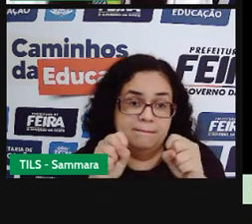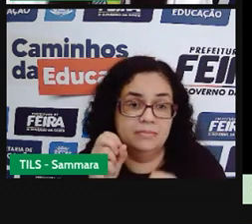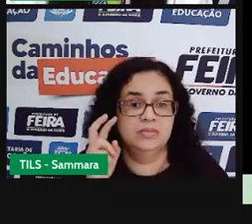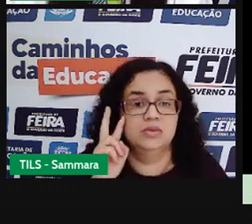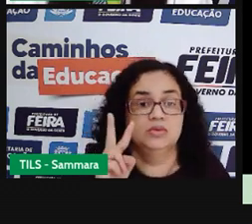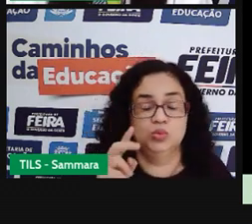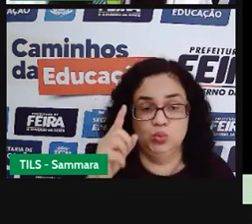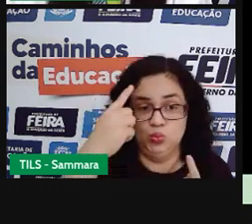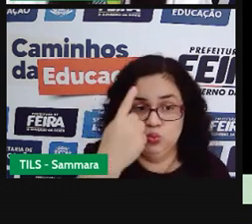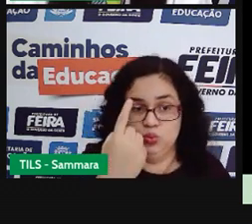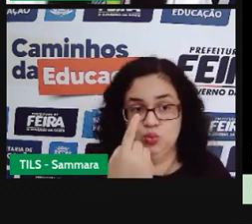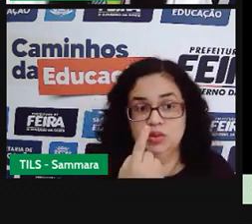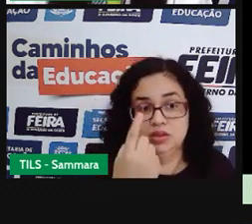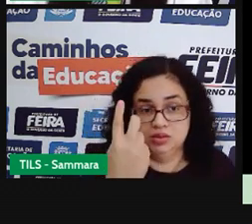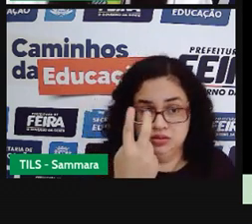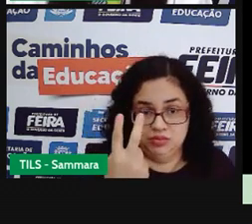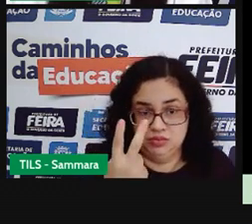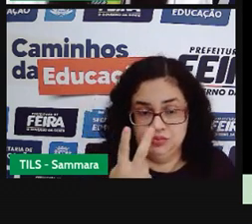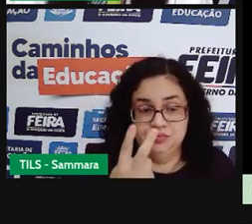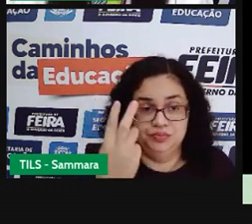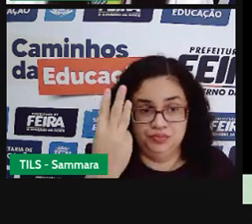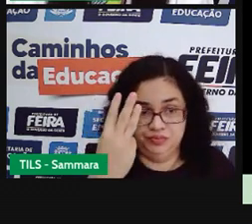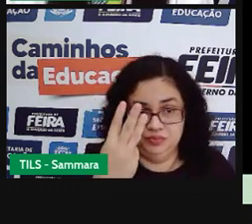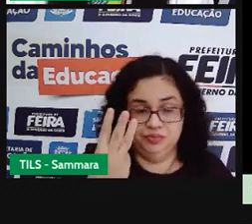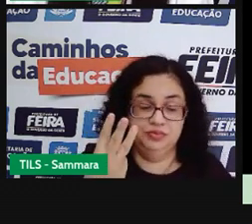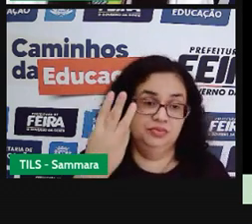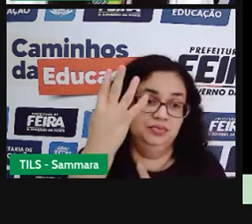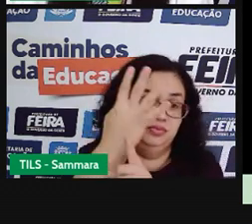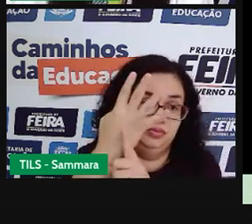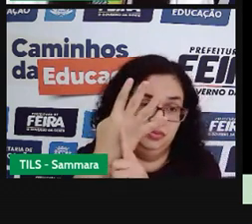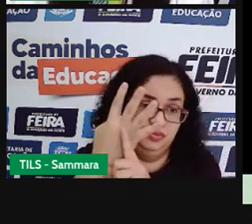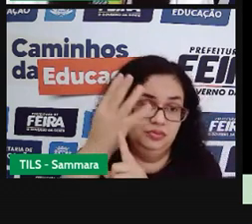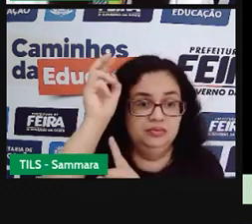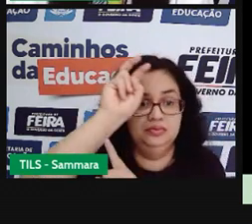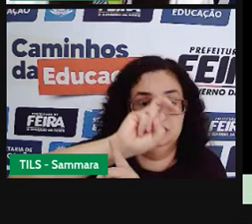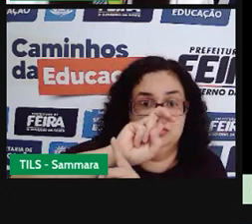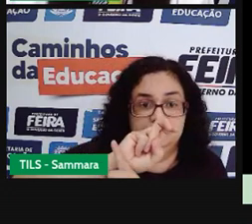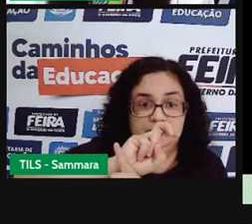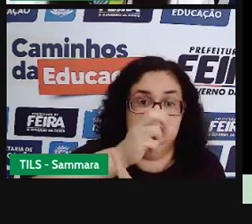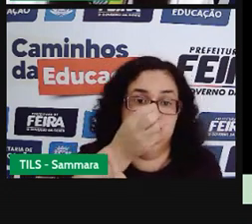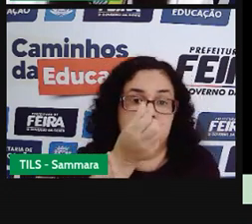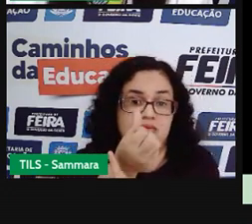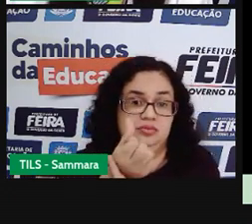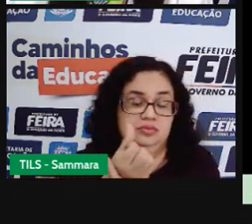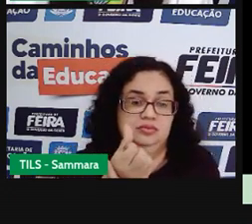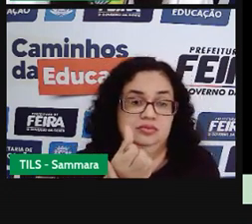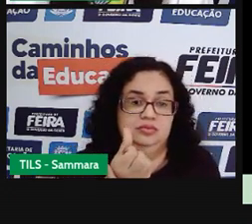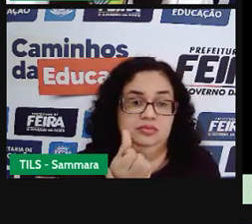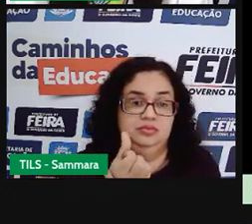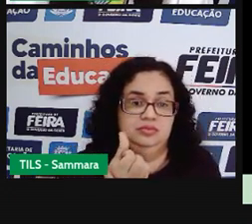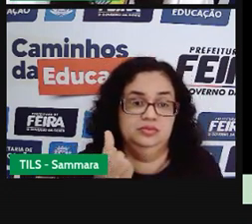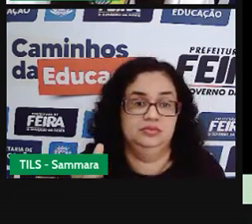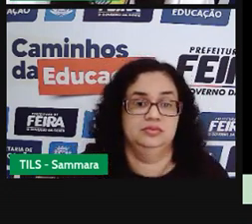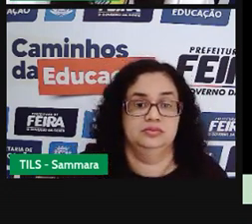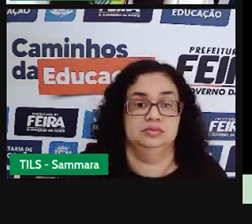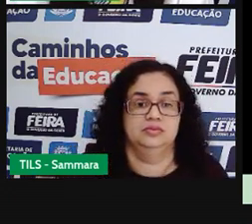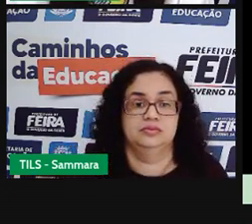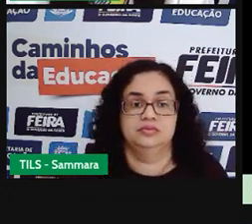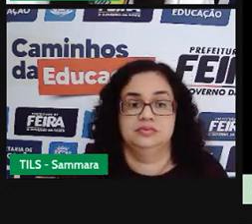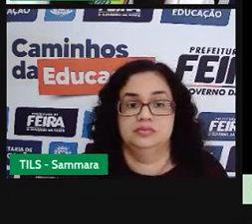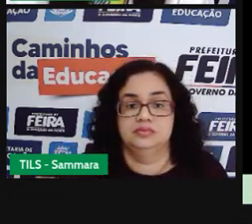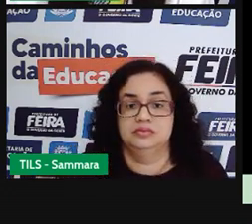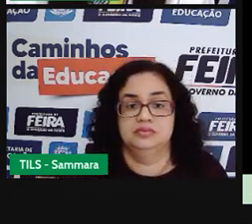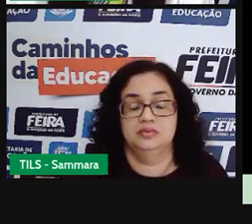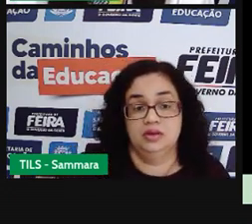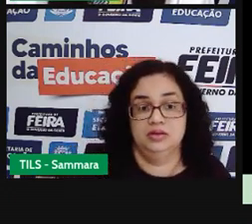três quatro cinco seis Faces as arestas elas